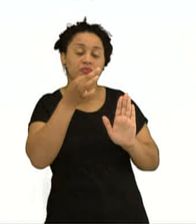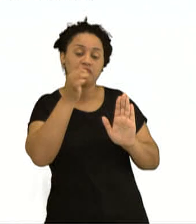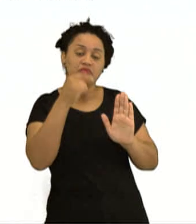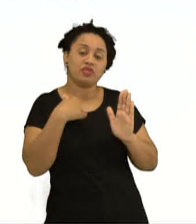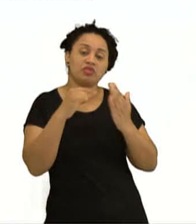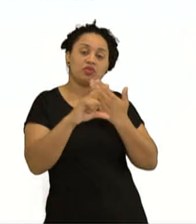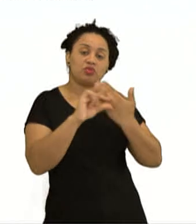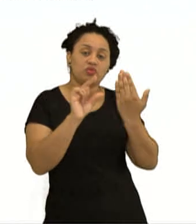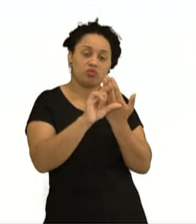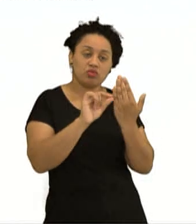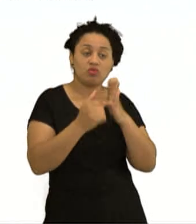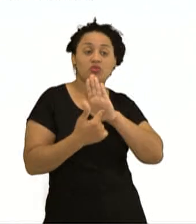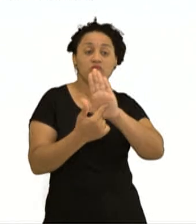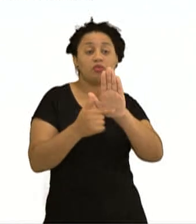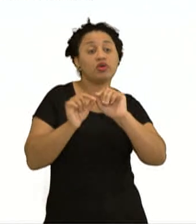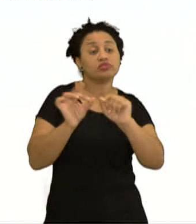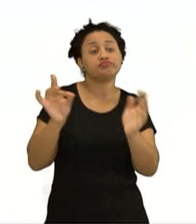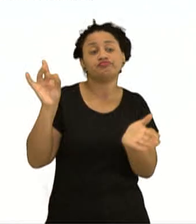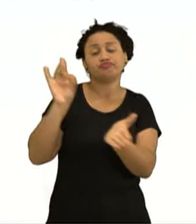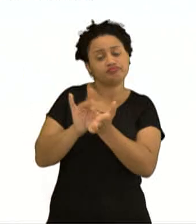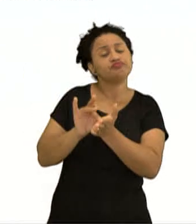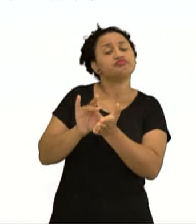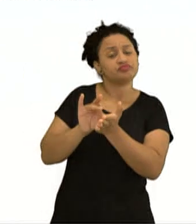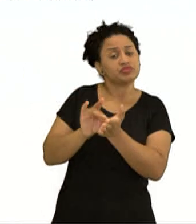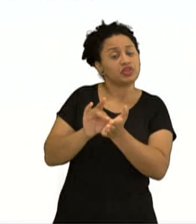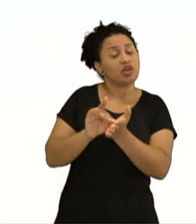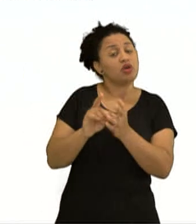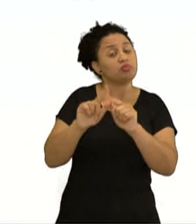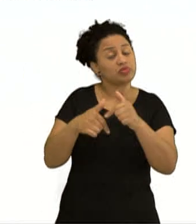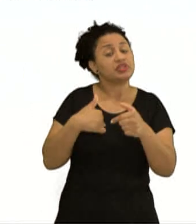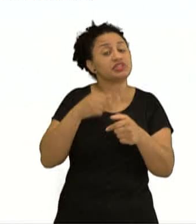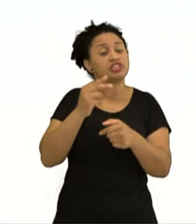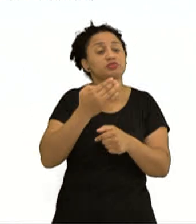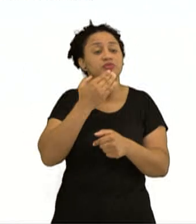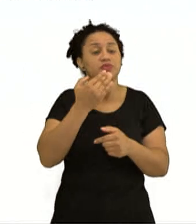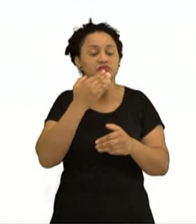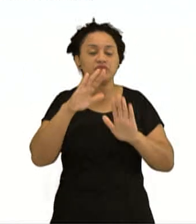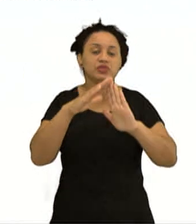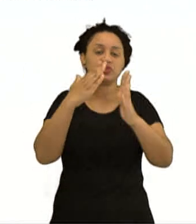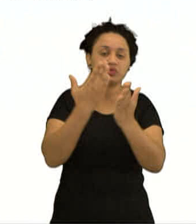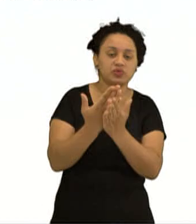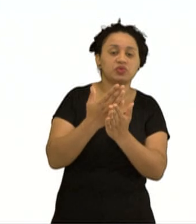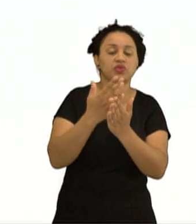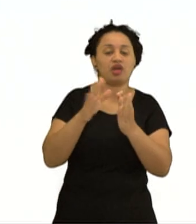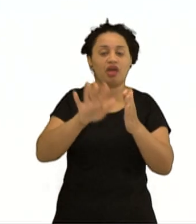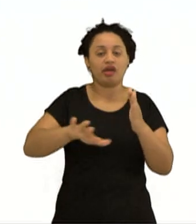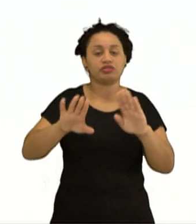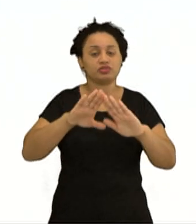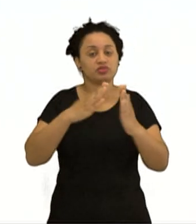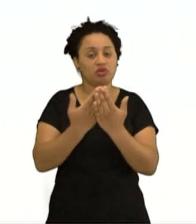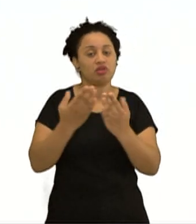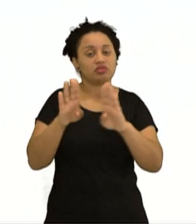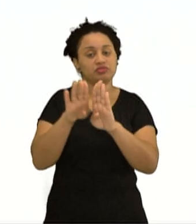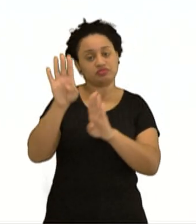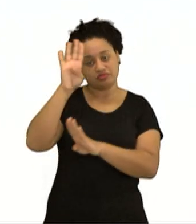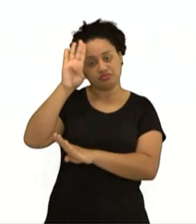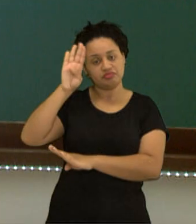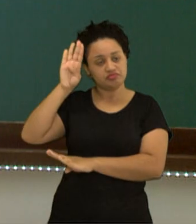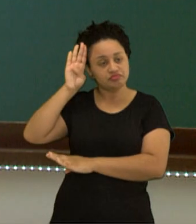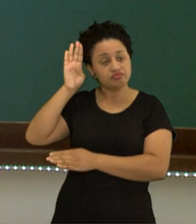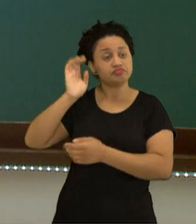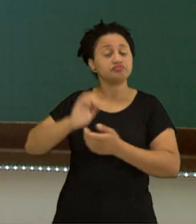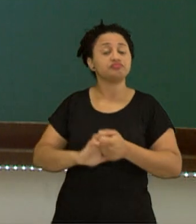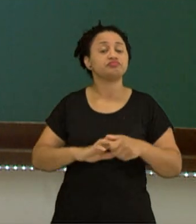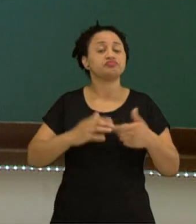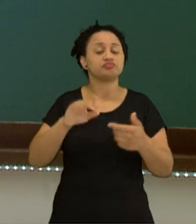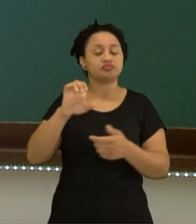conclusões originais, sendo muito solicitado no meio escolar e acadêmico. Então, o ensaio